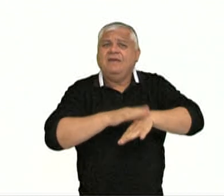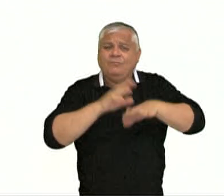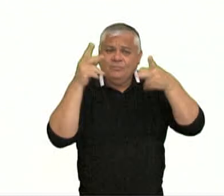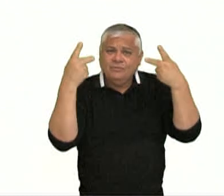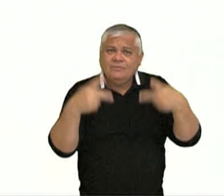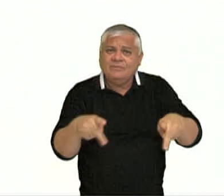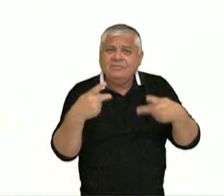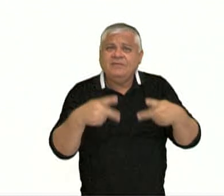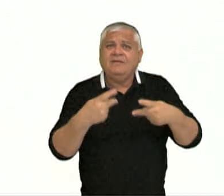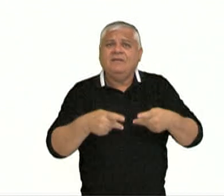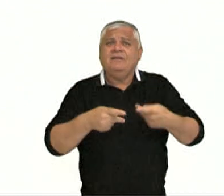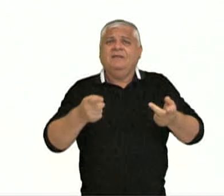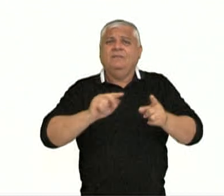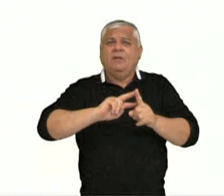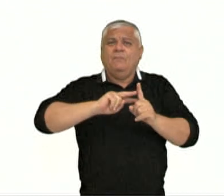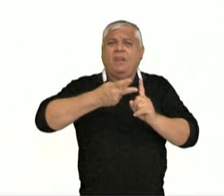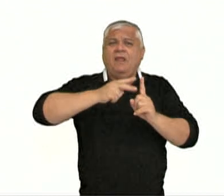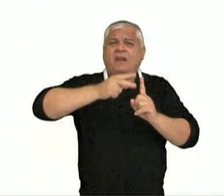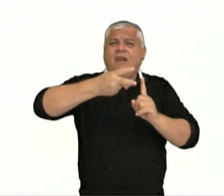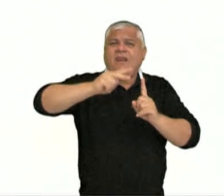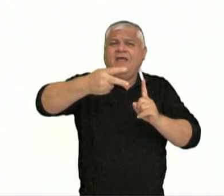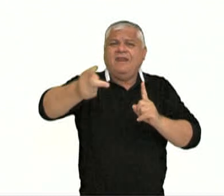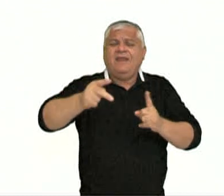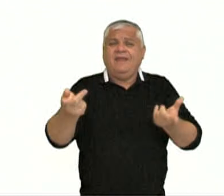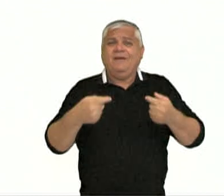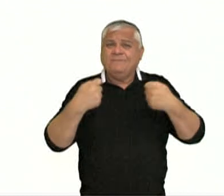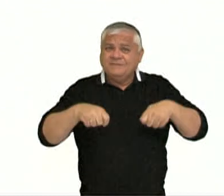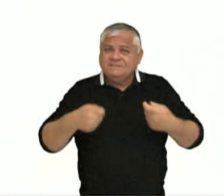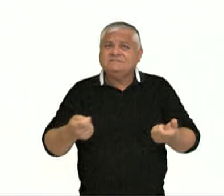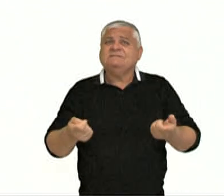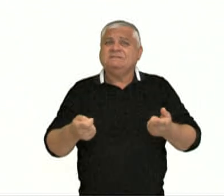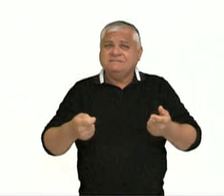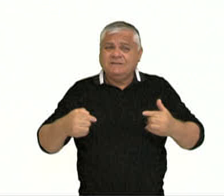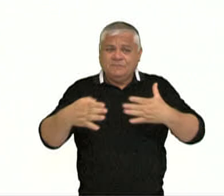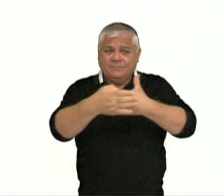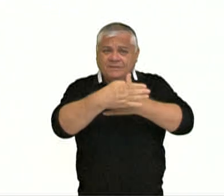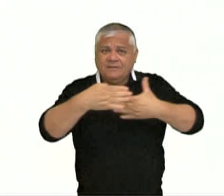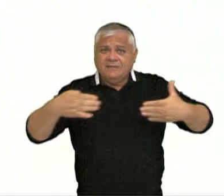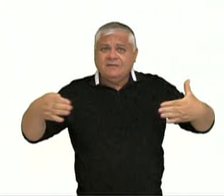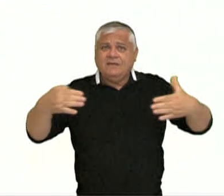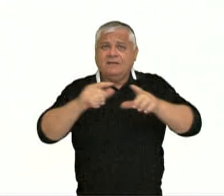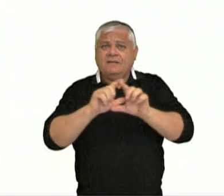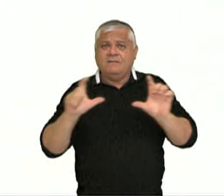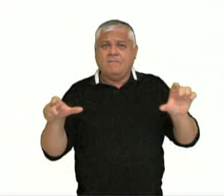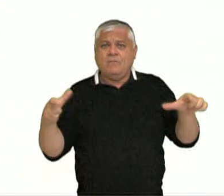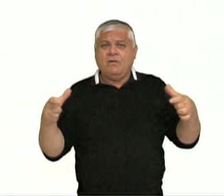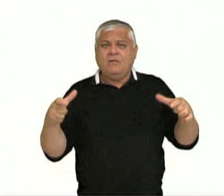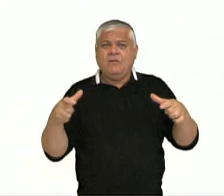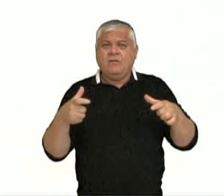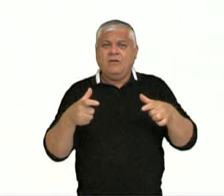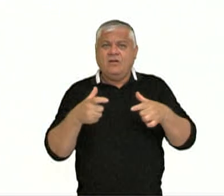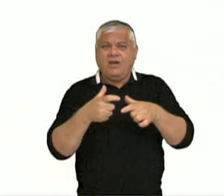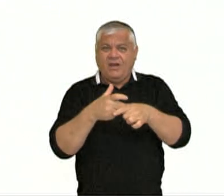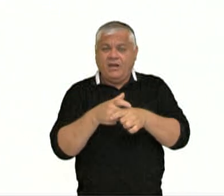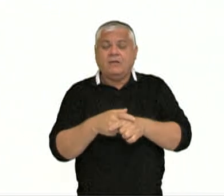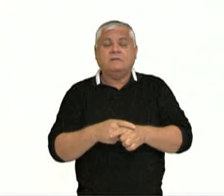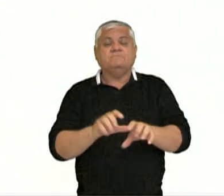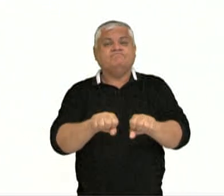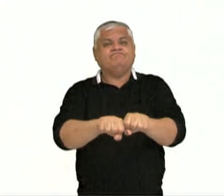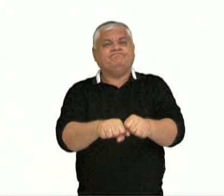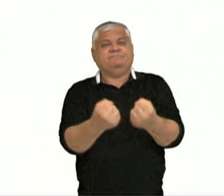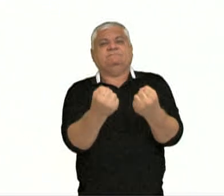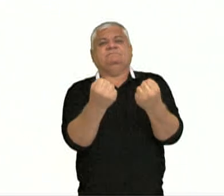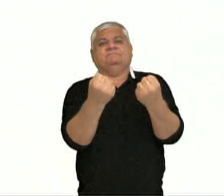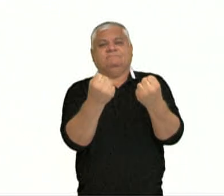para repor essas espécies que estão sendo retiradas dali. E isso é prejudicial para aquele ambiente, para aquelas